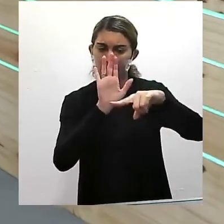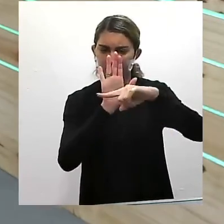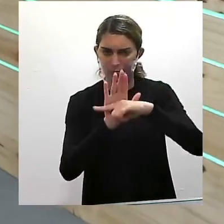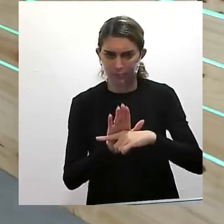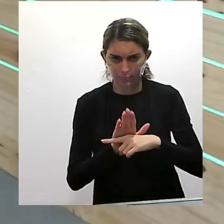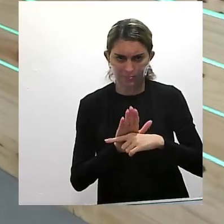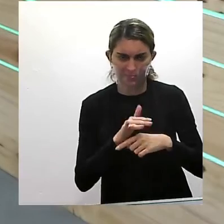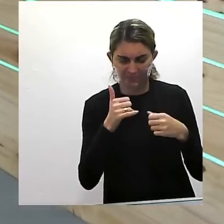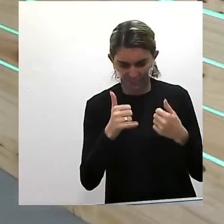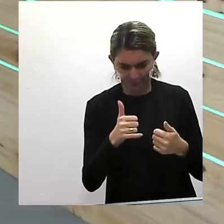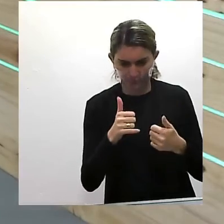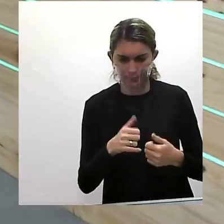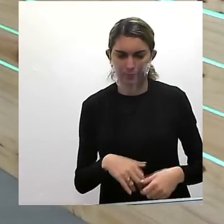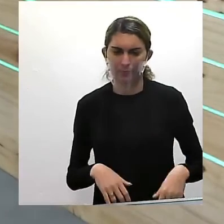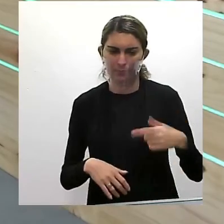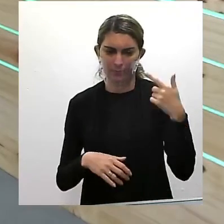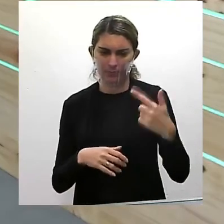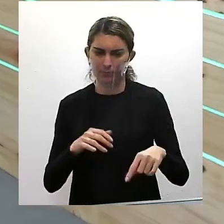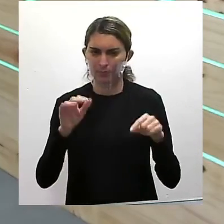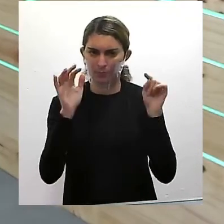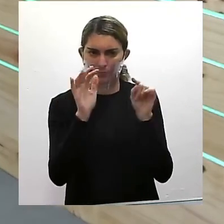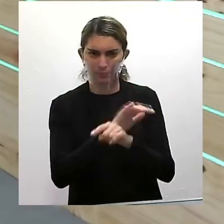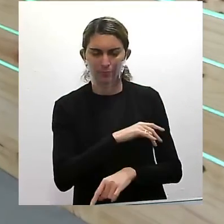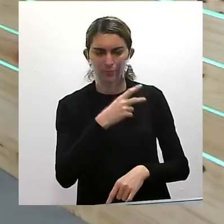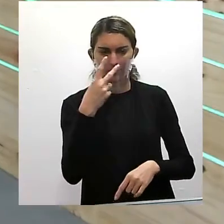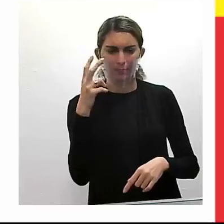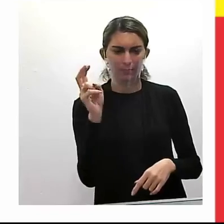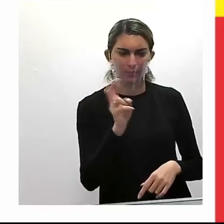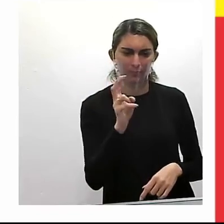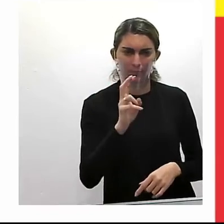eletronegatividade, tá certo? Vamos para mais uma.